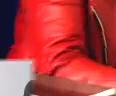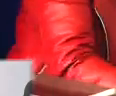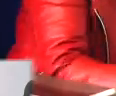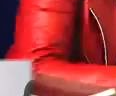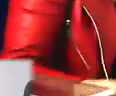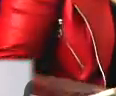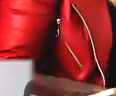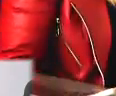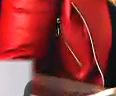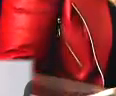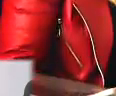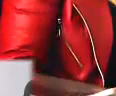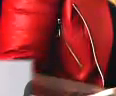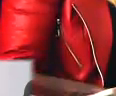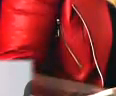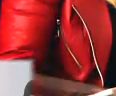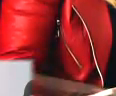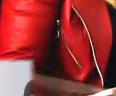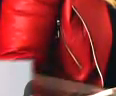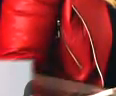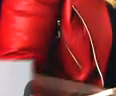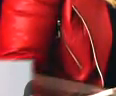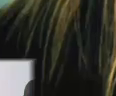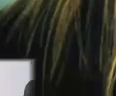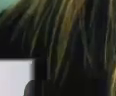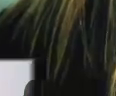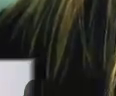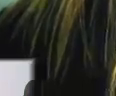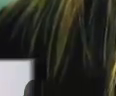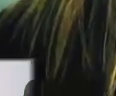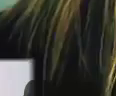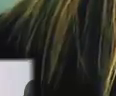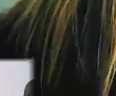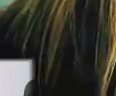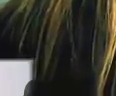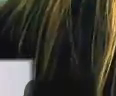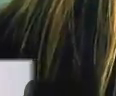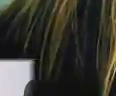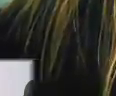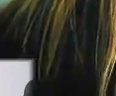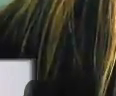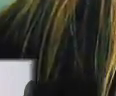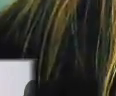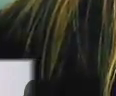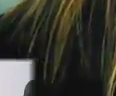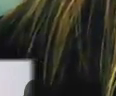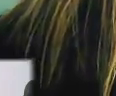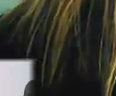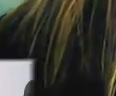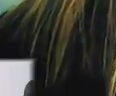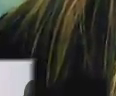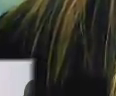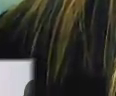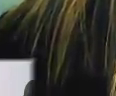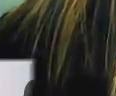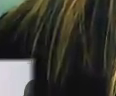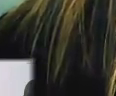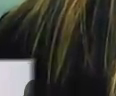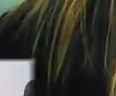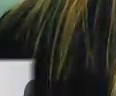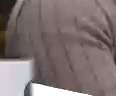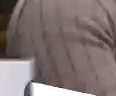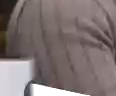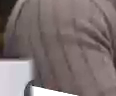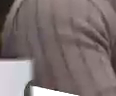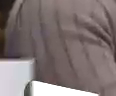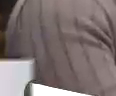informação e consultoria jurídica. Eles têm a oportunidade do primeiro emprego e do aprendizado em importantes setores da administração da Câmara.